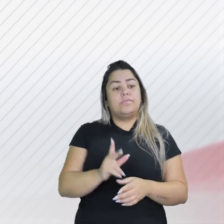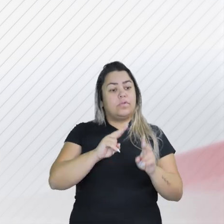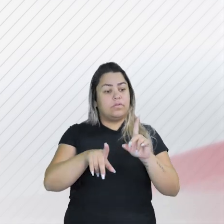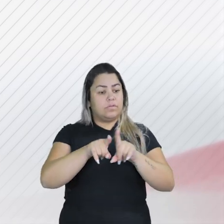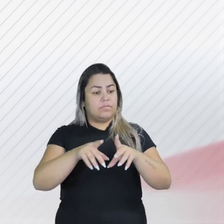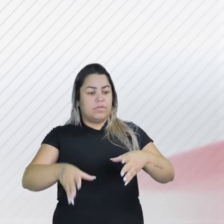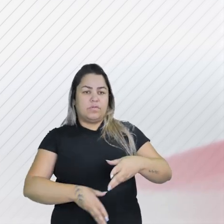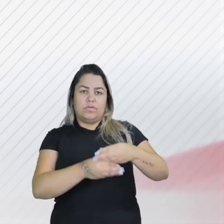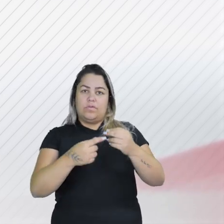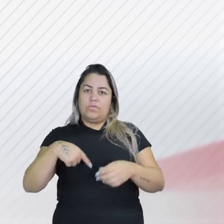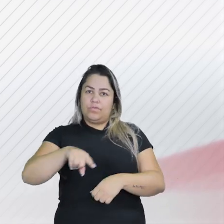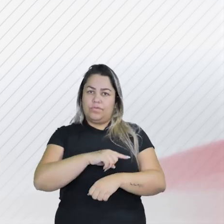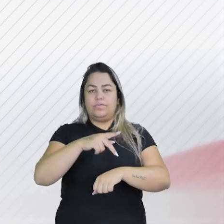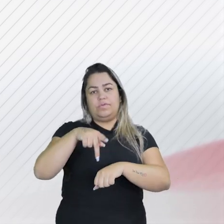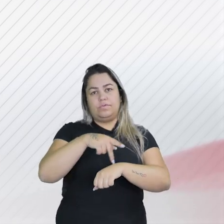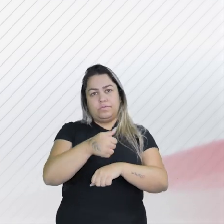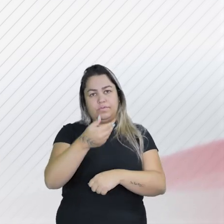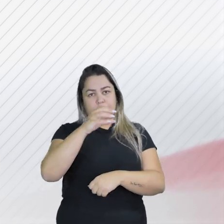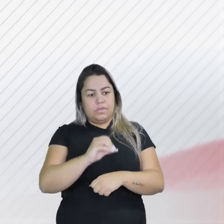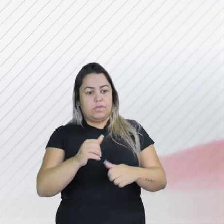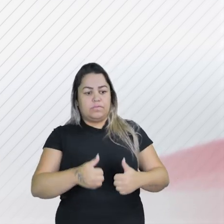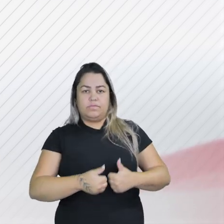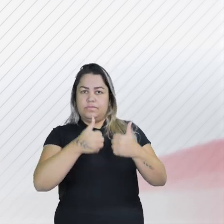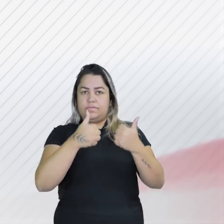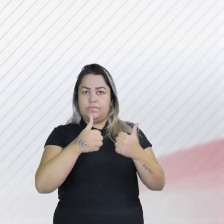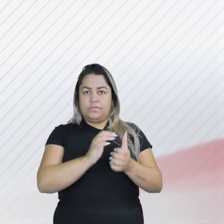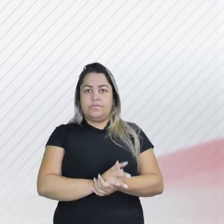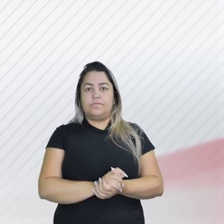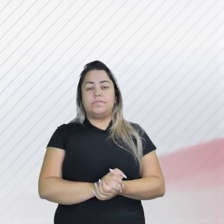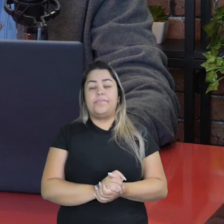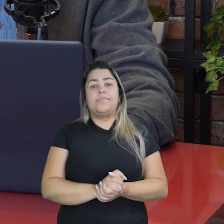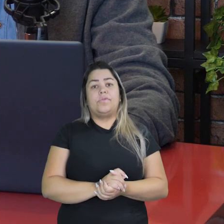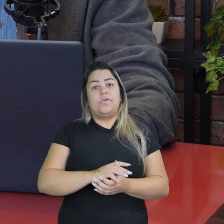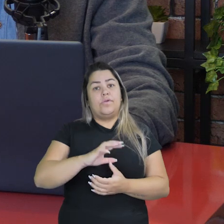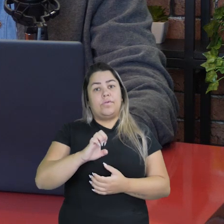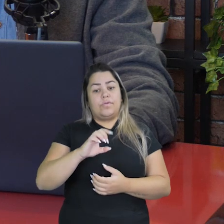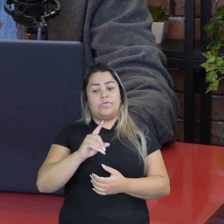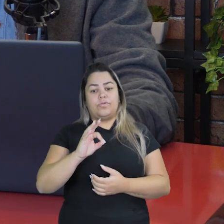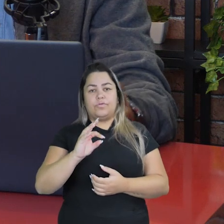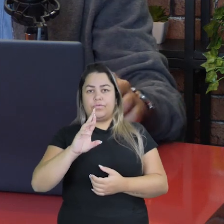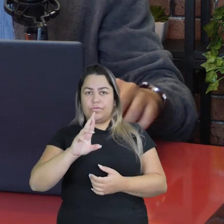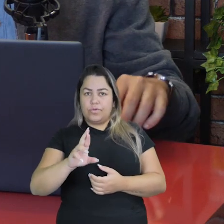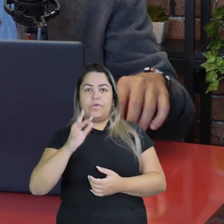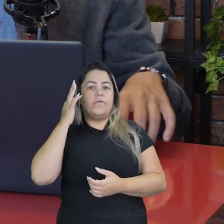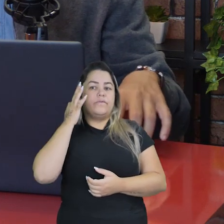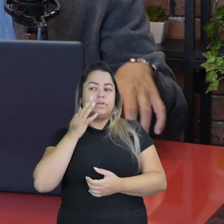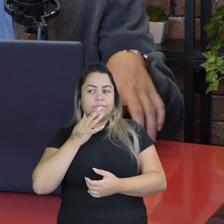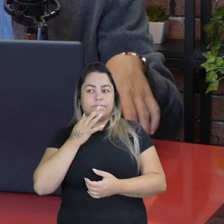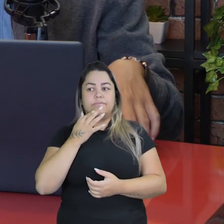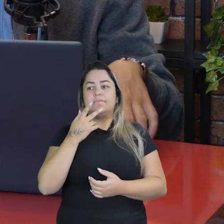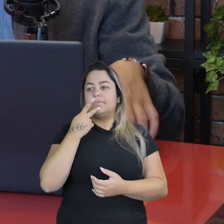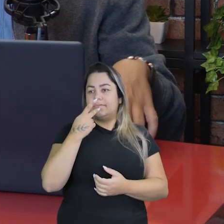visa justamente colocar o nosso país entre os 10 melhores sistemas tributários. E o editor do portal de notícias do